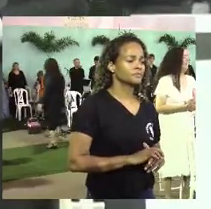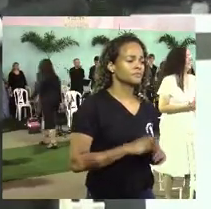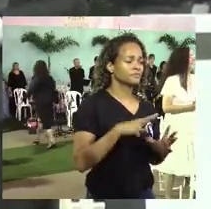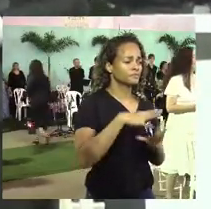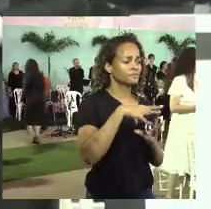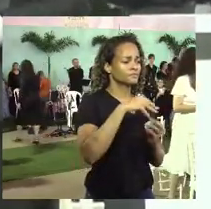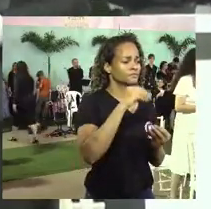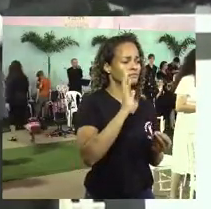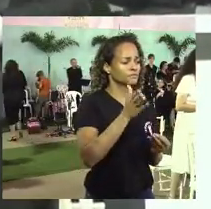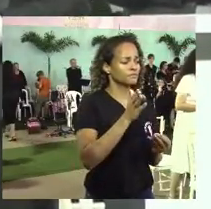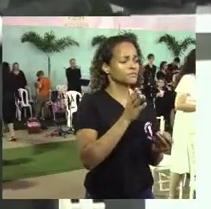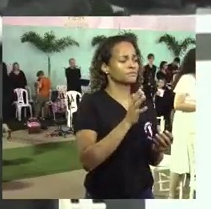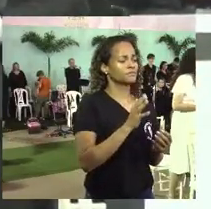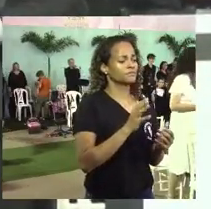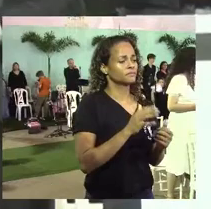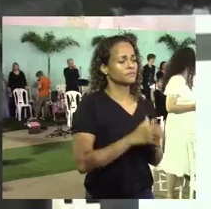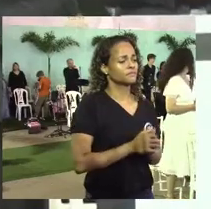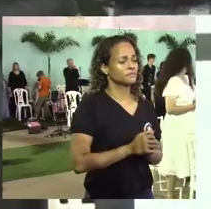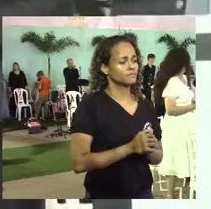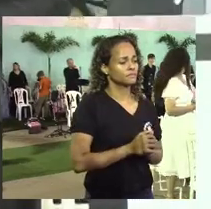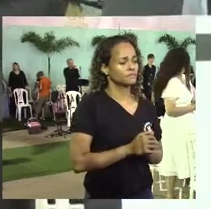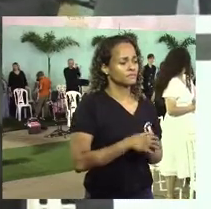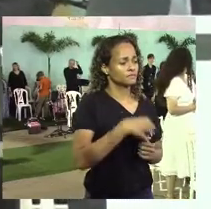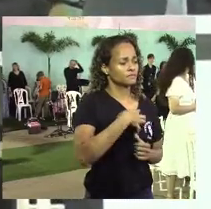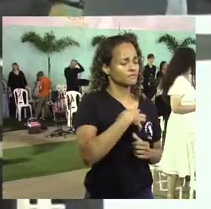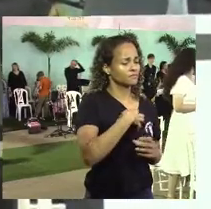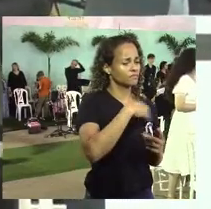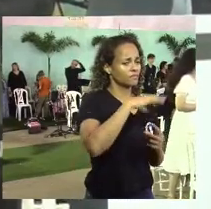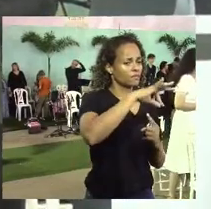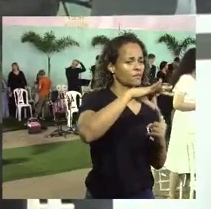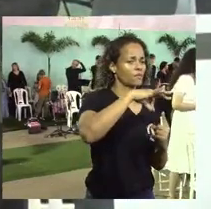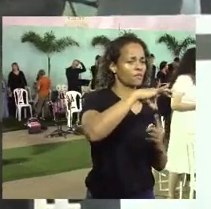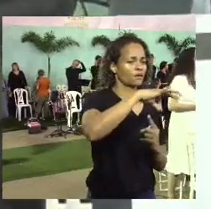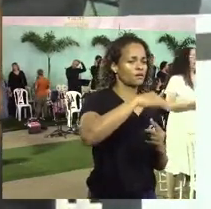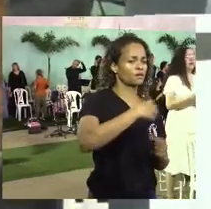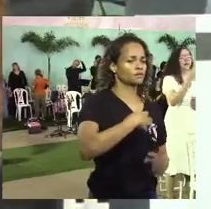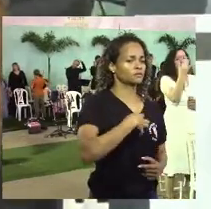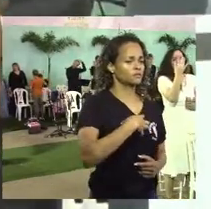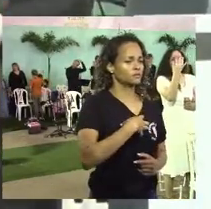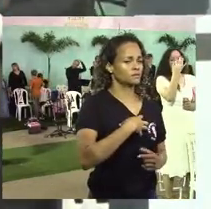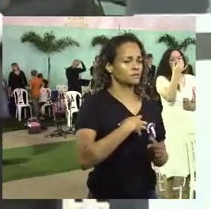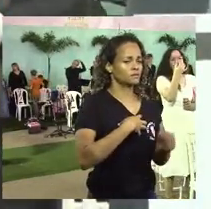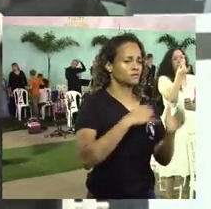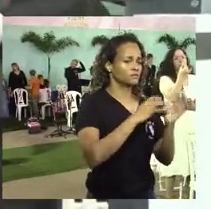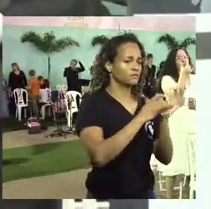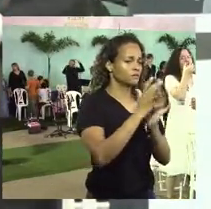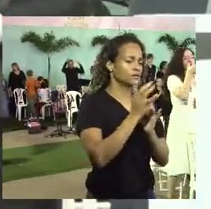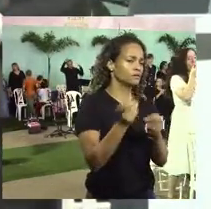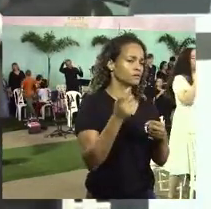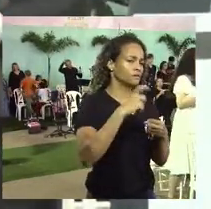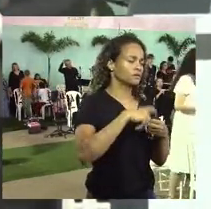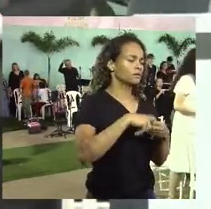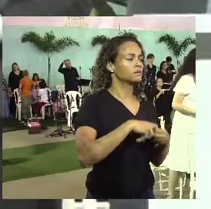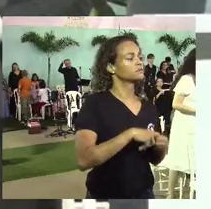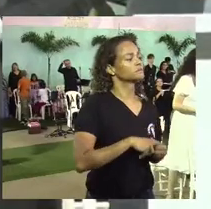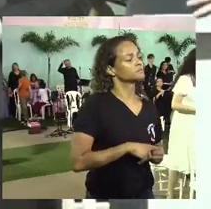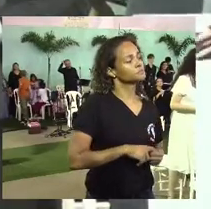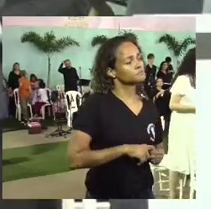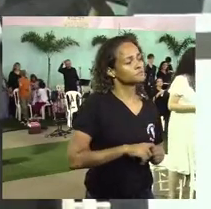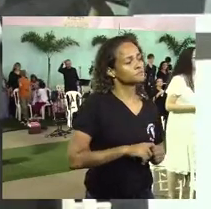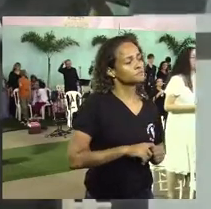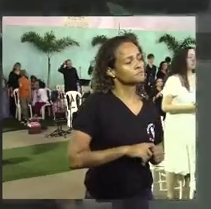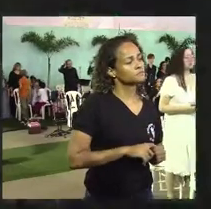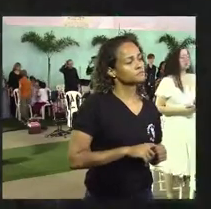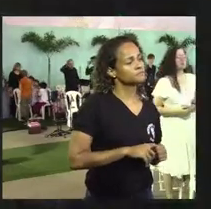Deus o rei da banda Pode adorar pode exaltar Jesus Vai Voltar por isso eu estou fazendo